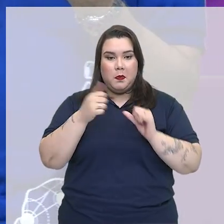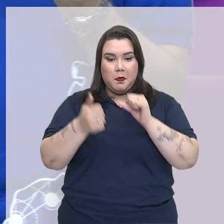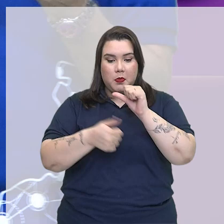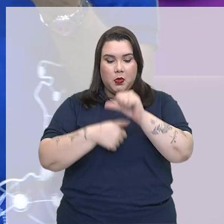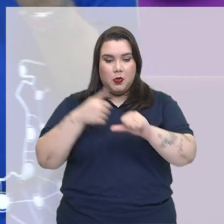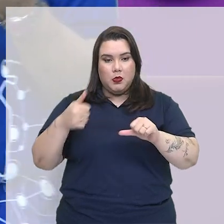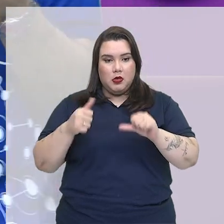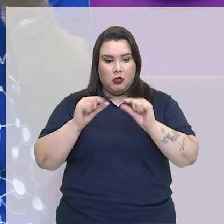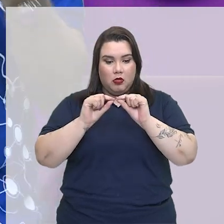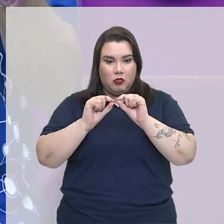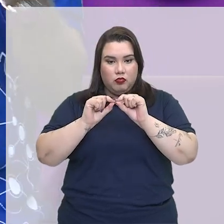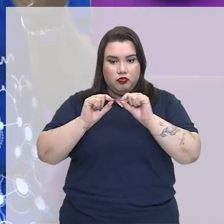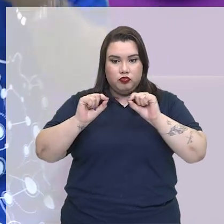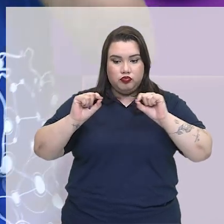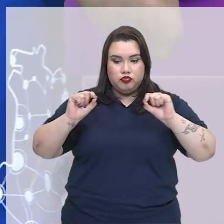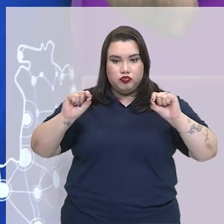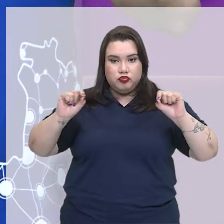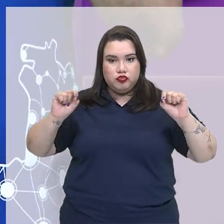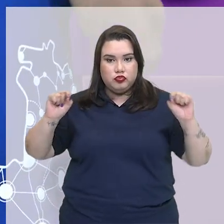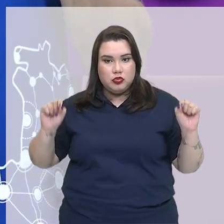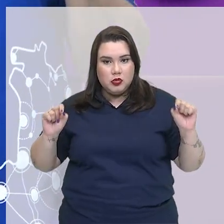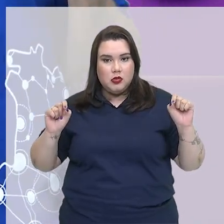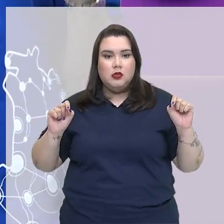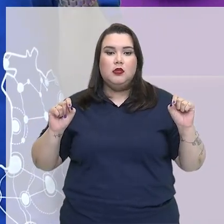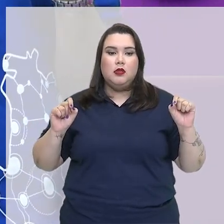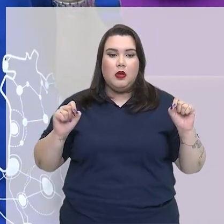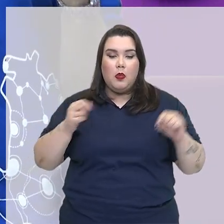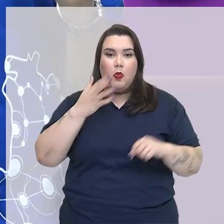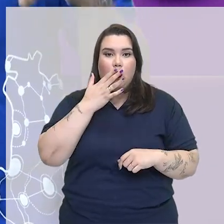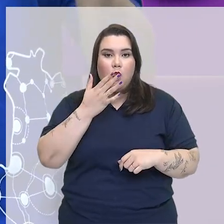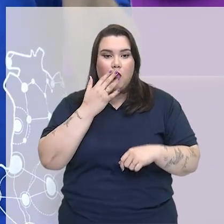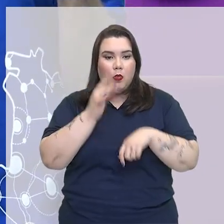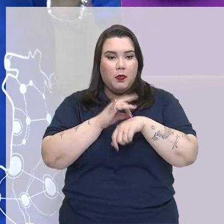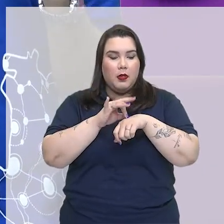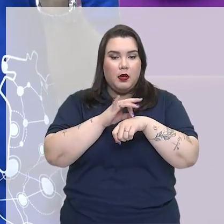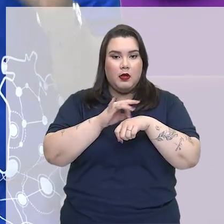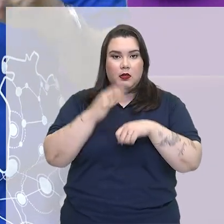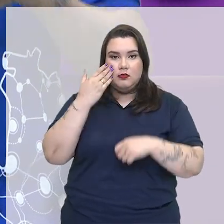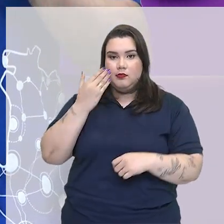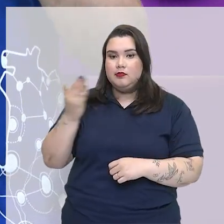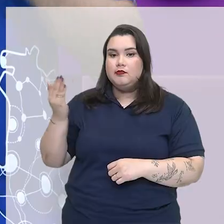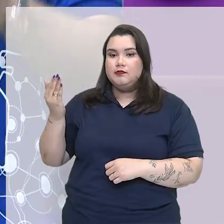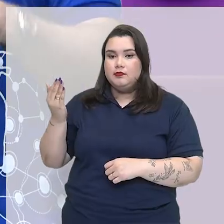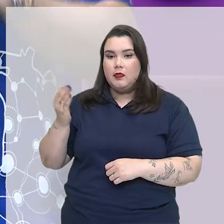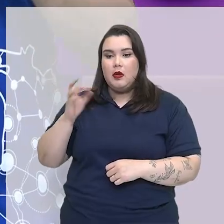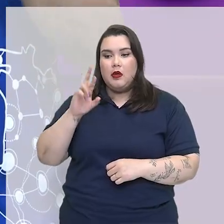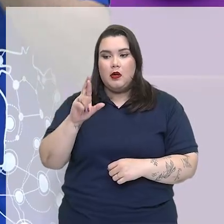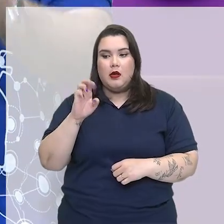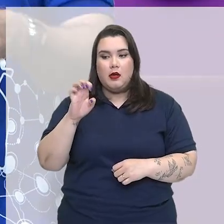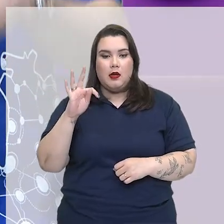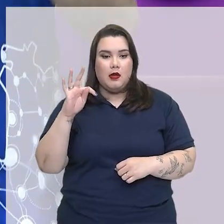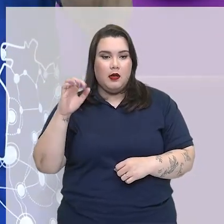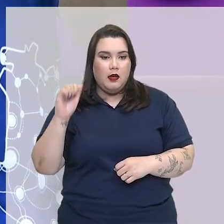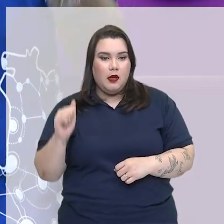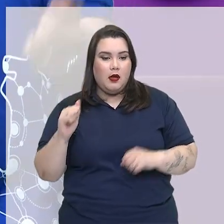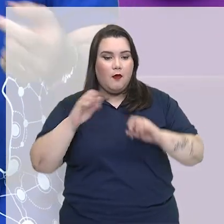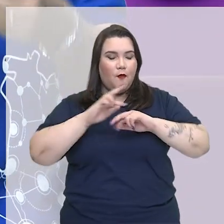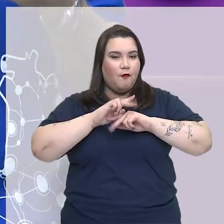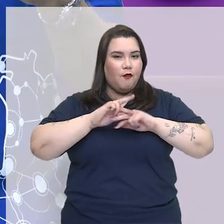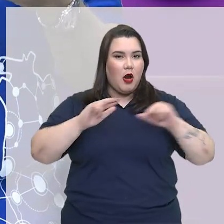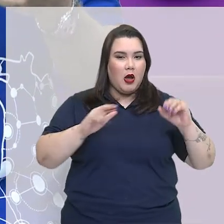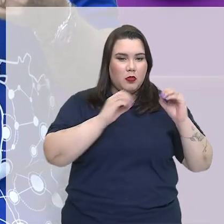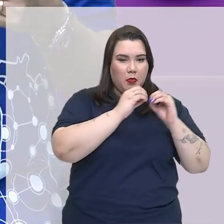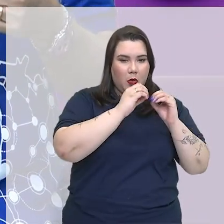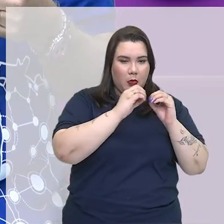mais concreta, o que nós desenhamos é o que está em negrito. Então, o que é uma reta? Uma reta é um conjunto